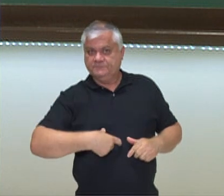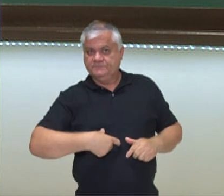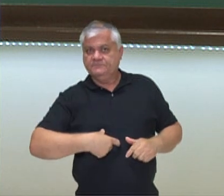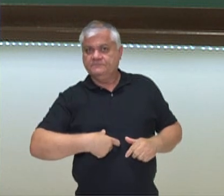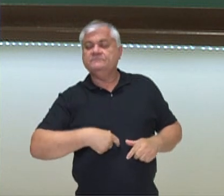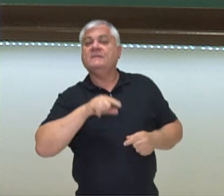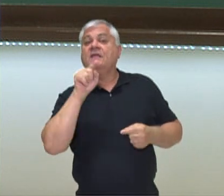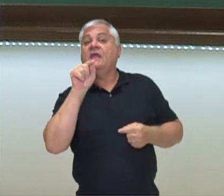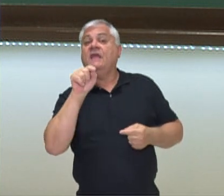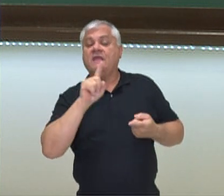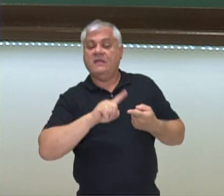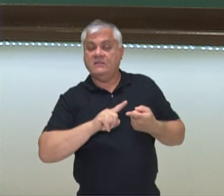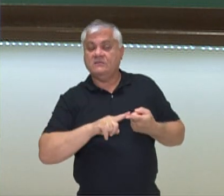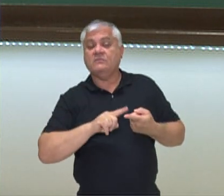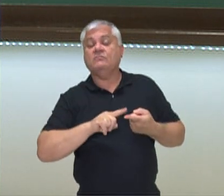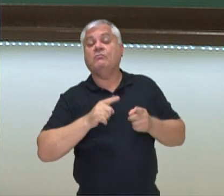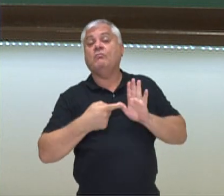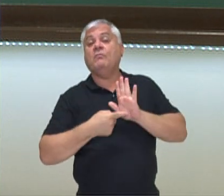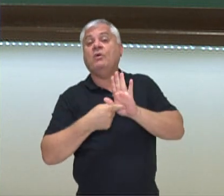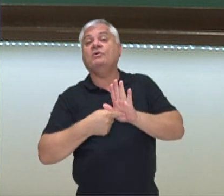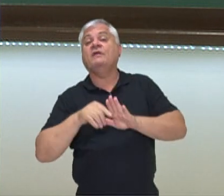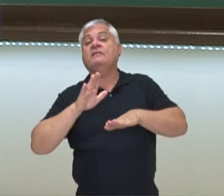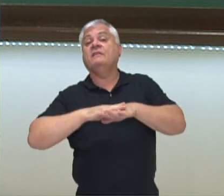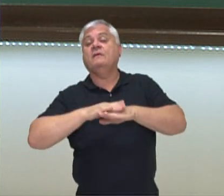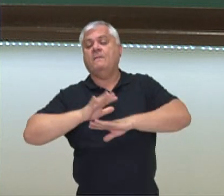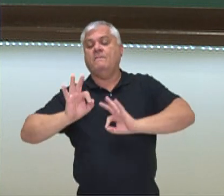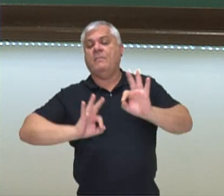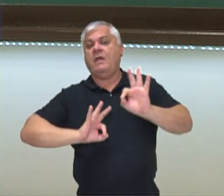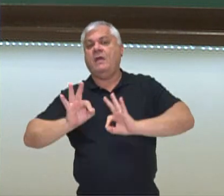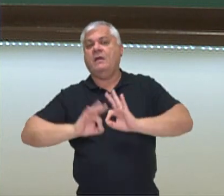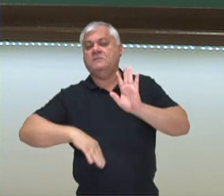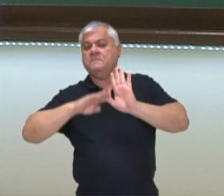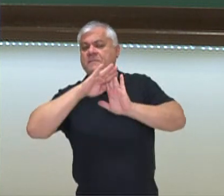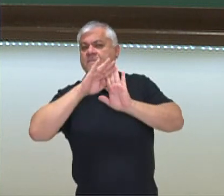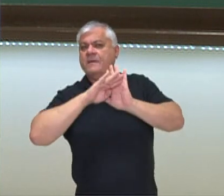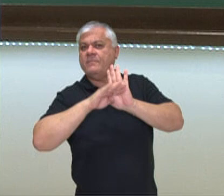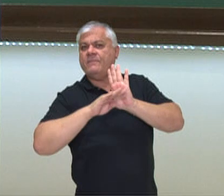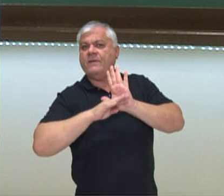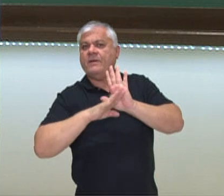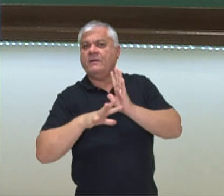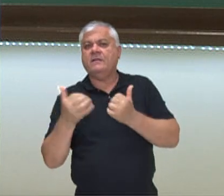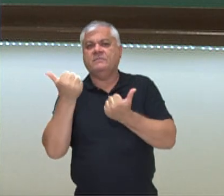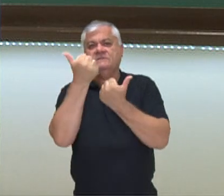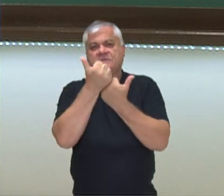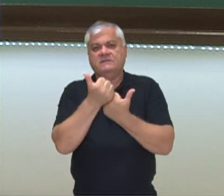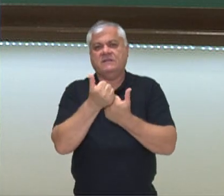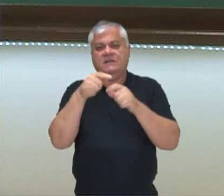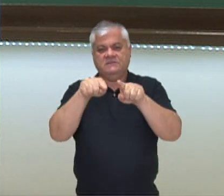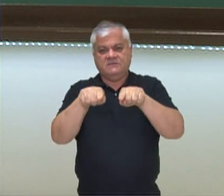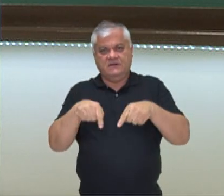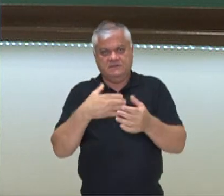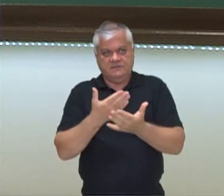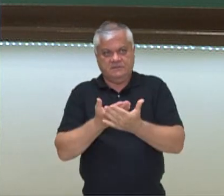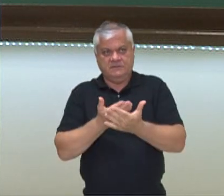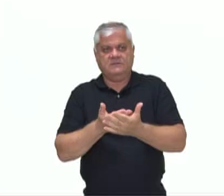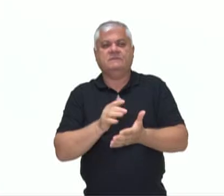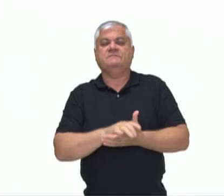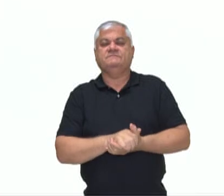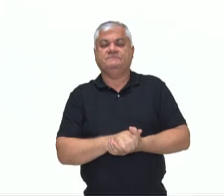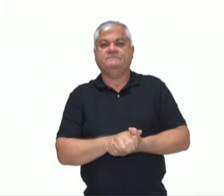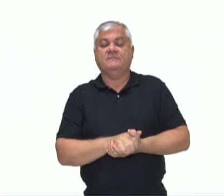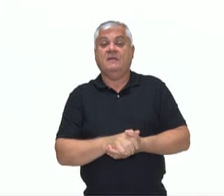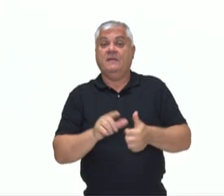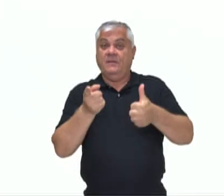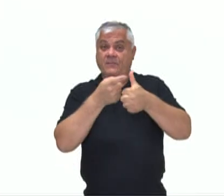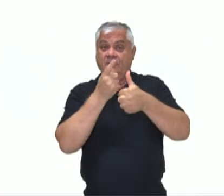and then your plans. Então os seus planos para representar a sua classe. Veja só, my